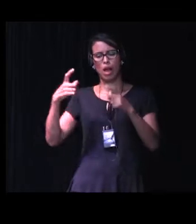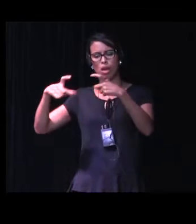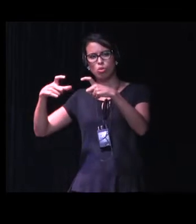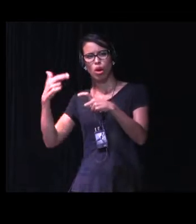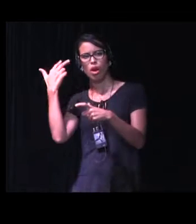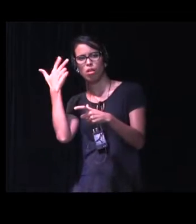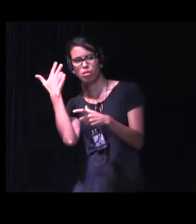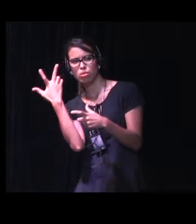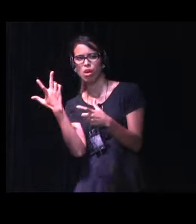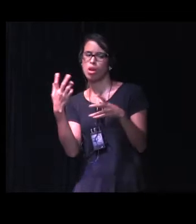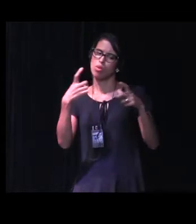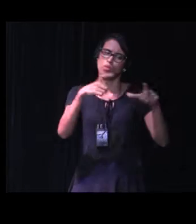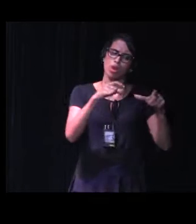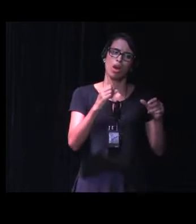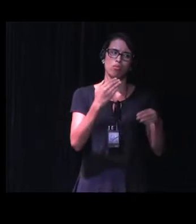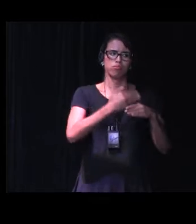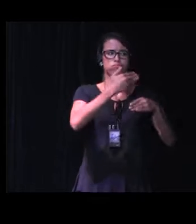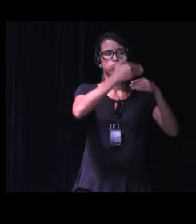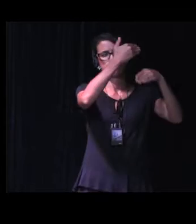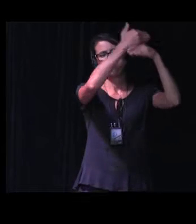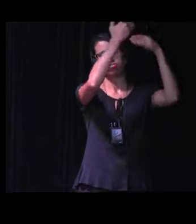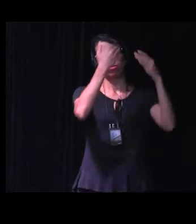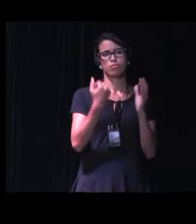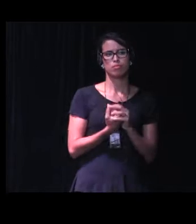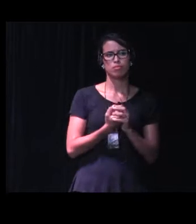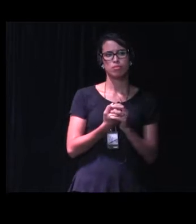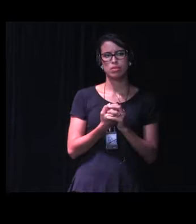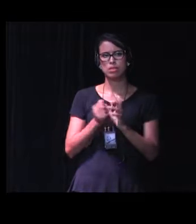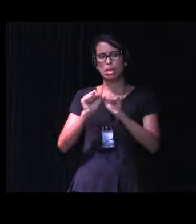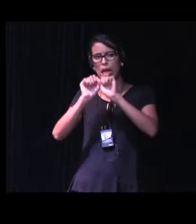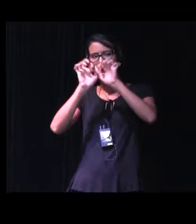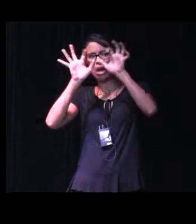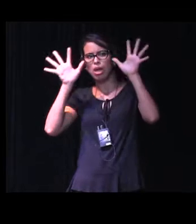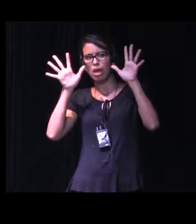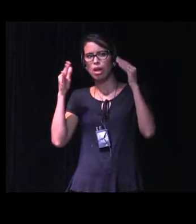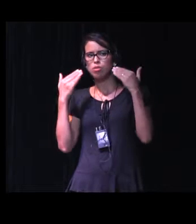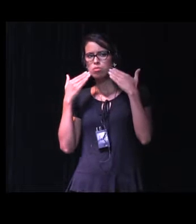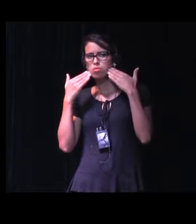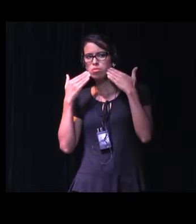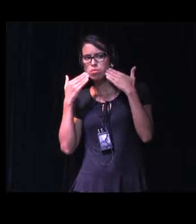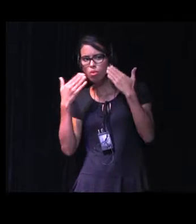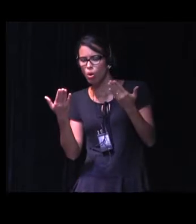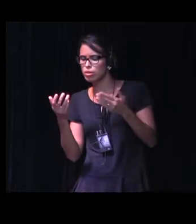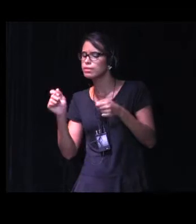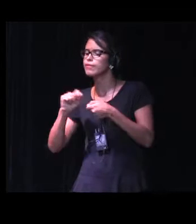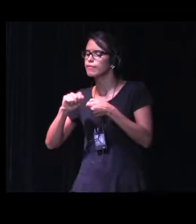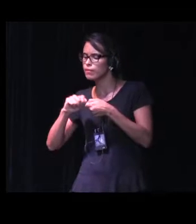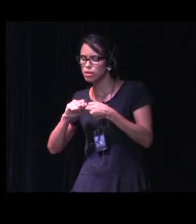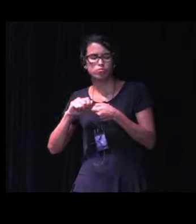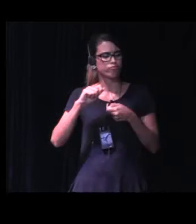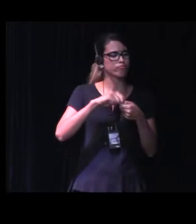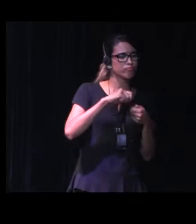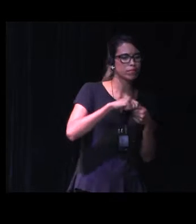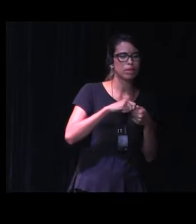ambiente natural, um ambiente construído, e é bem claro, da perspectiva mais modesta do que está